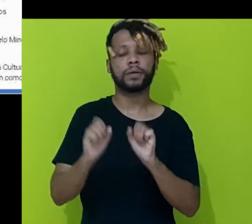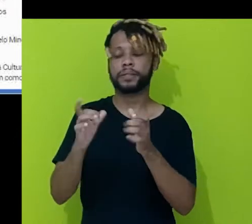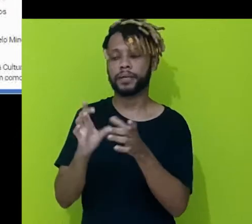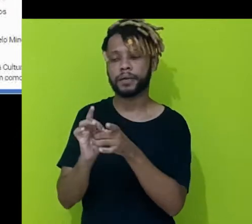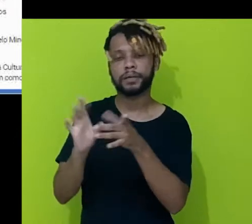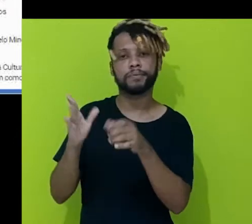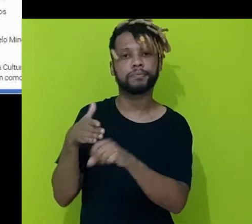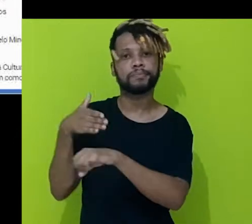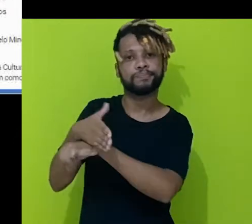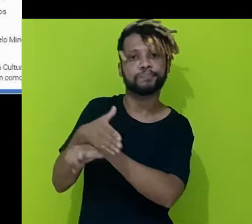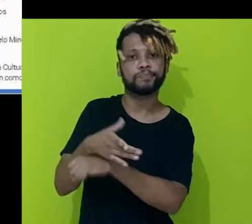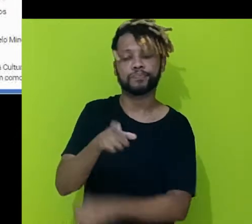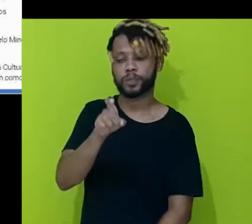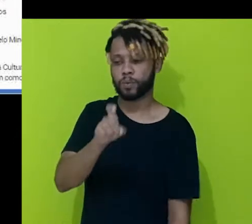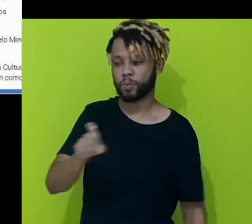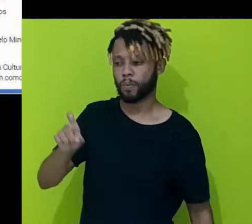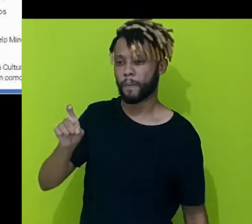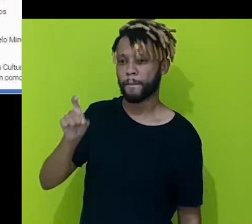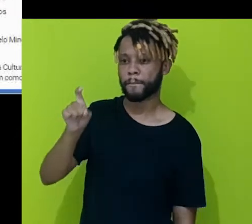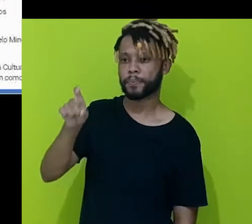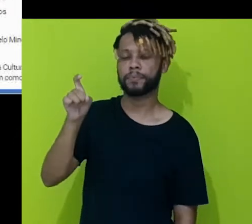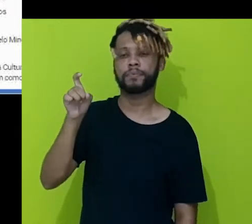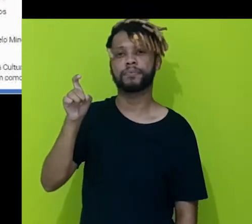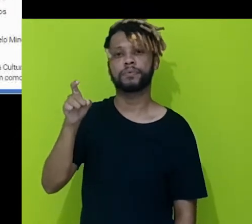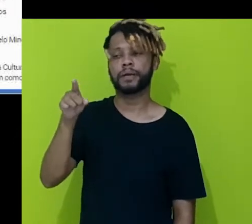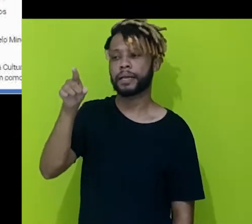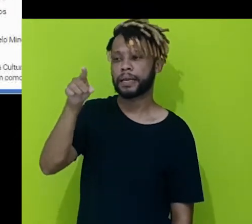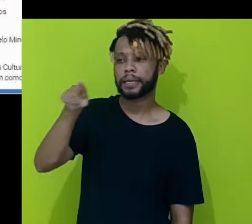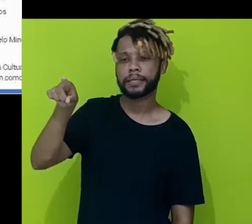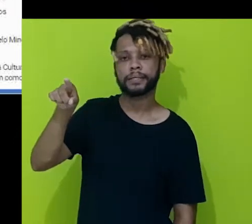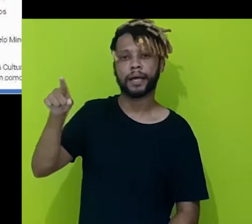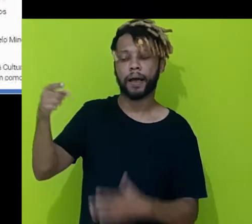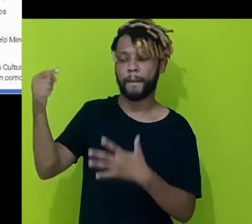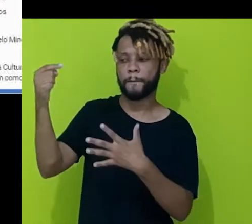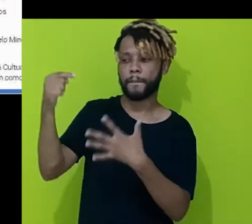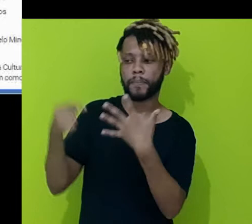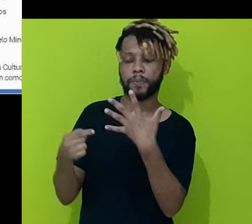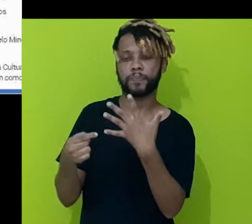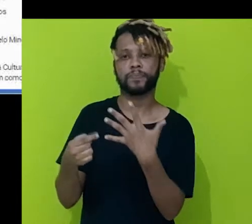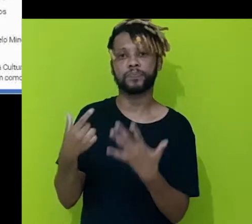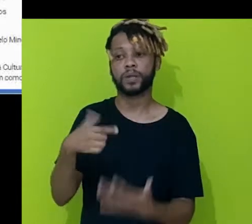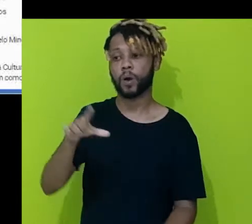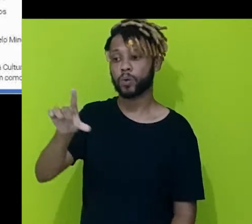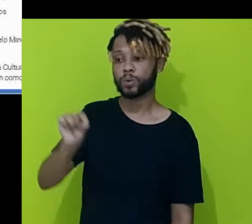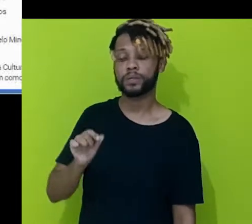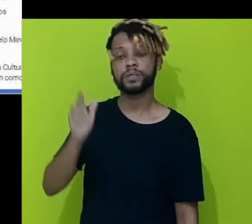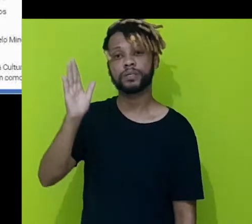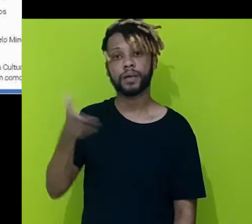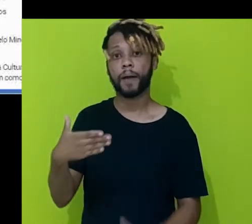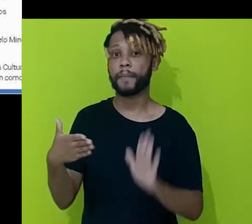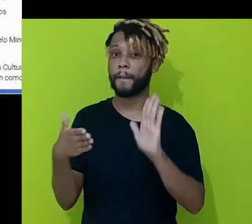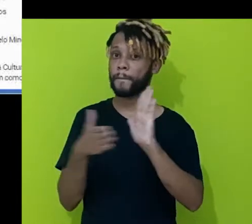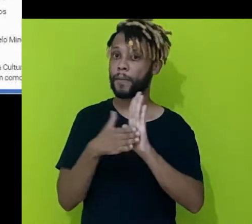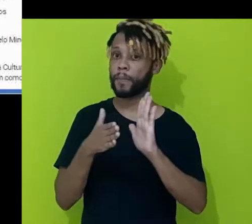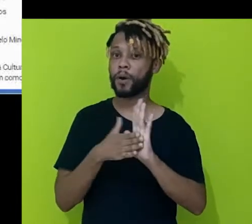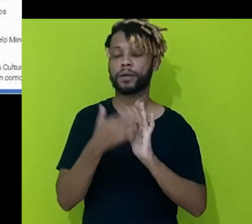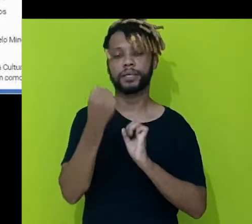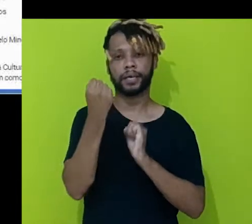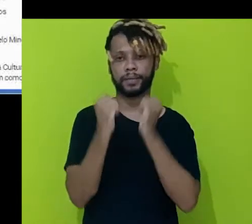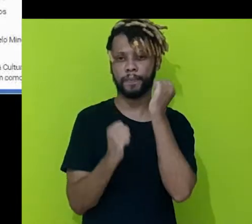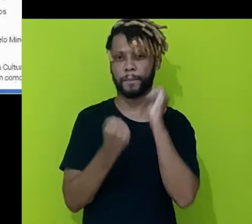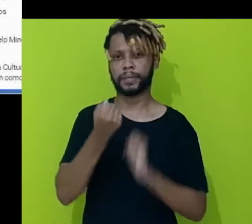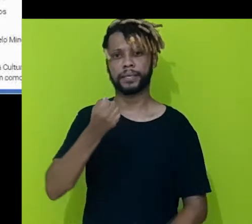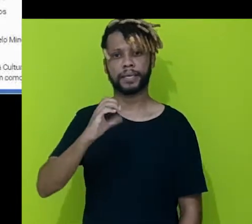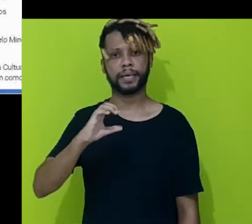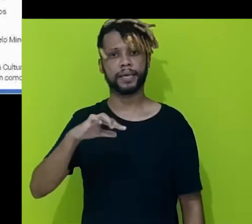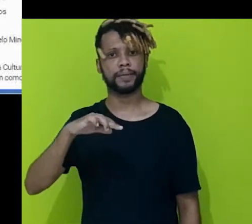listar, eu já selecionei aqui no caso a minha proponente pessoa jurídica e cliquei também em